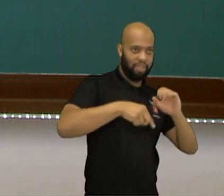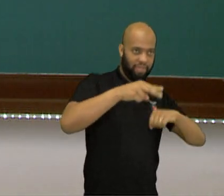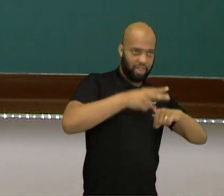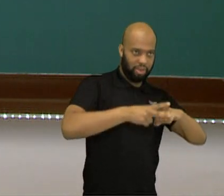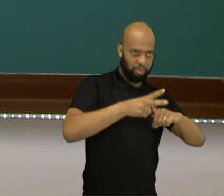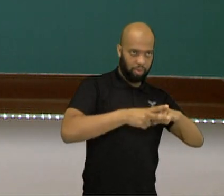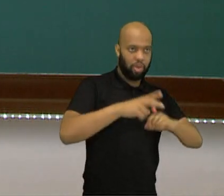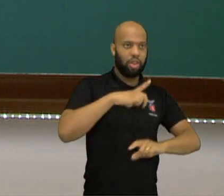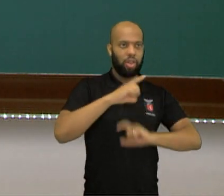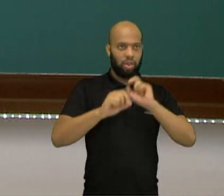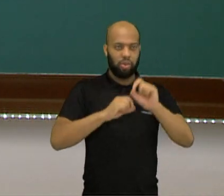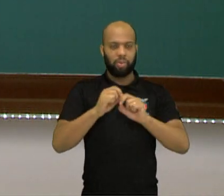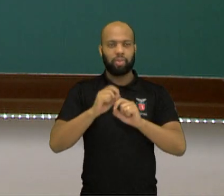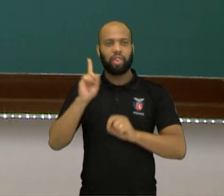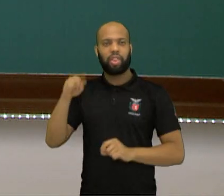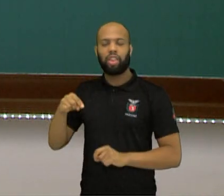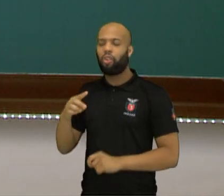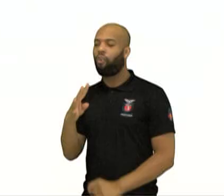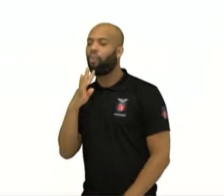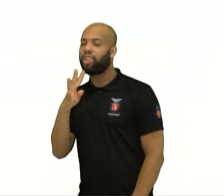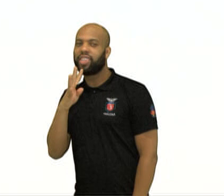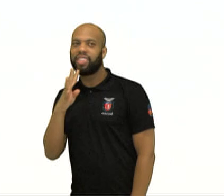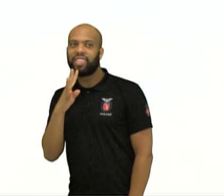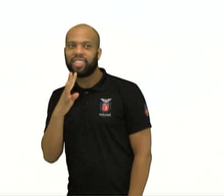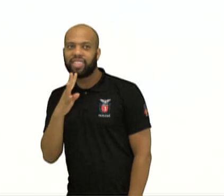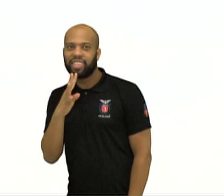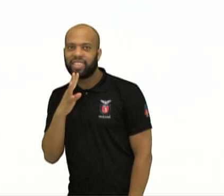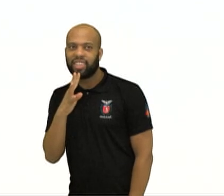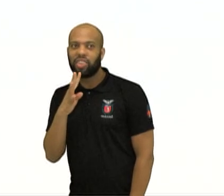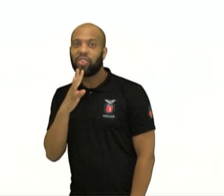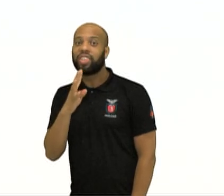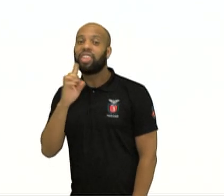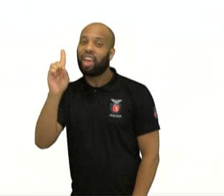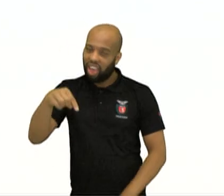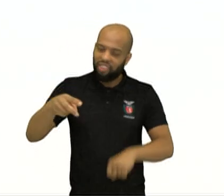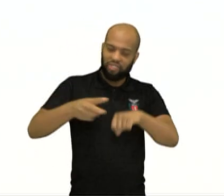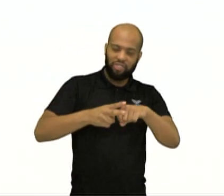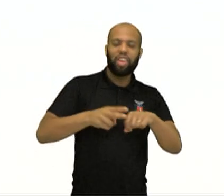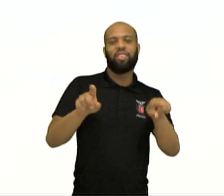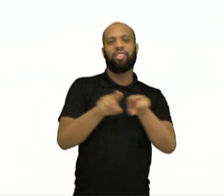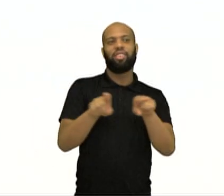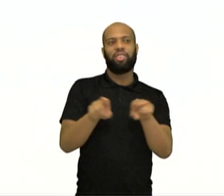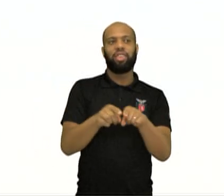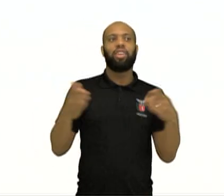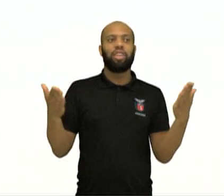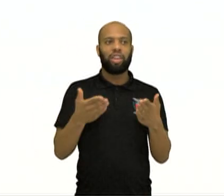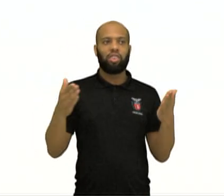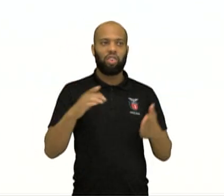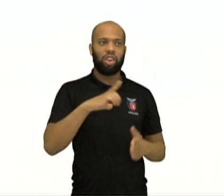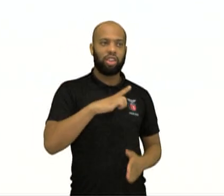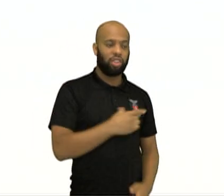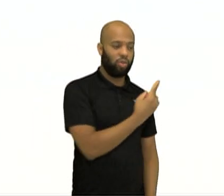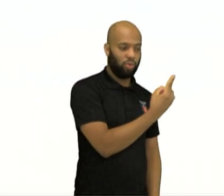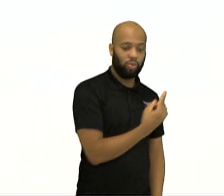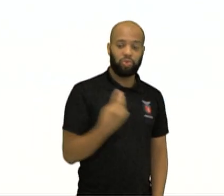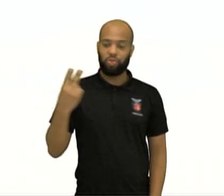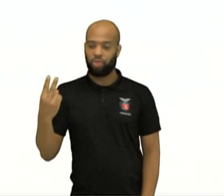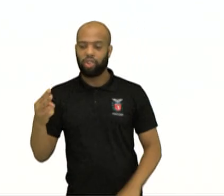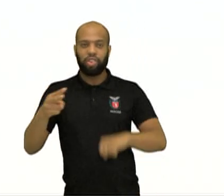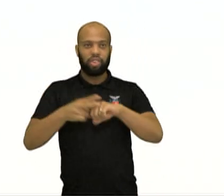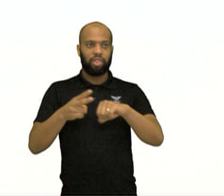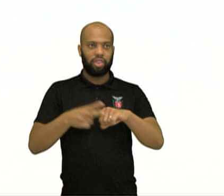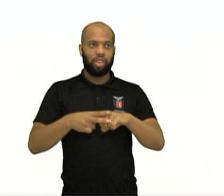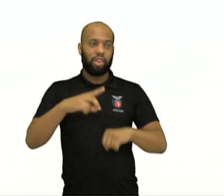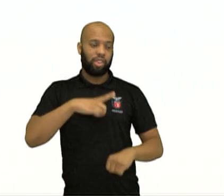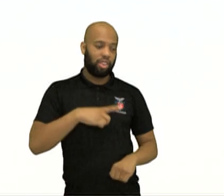eu coloquei aqui? Ó? Por exemplo, conheci inocência, outro verbo. Então, agora eu tenho dois.